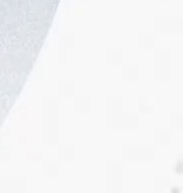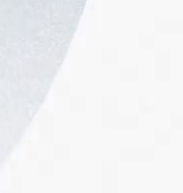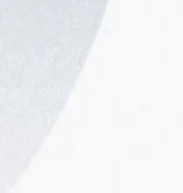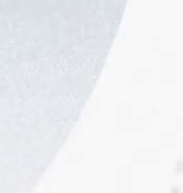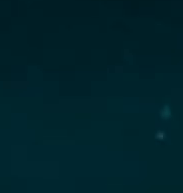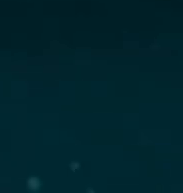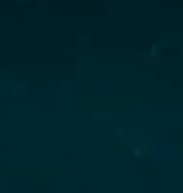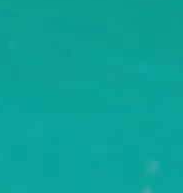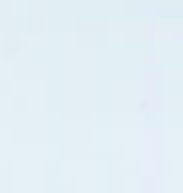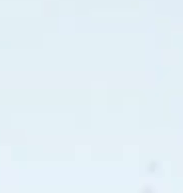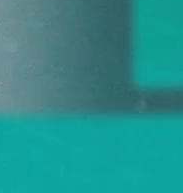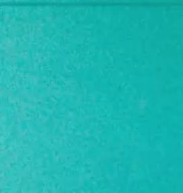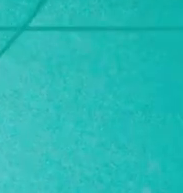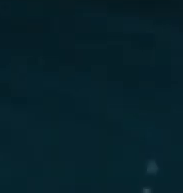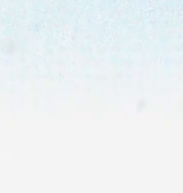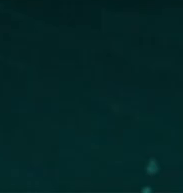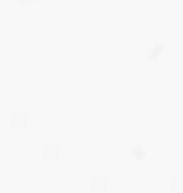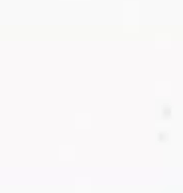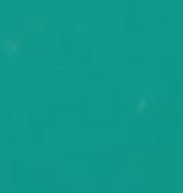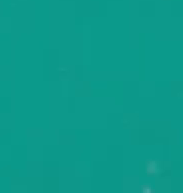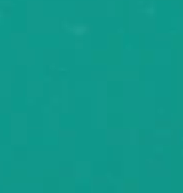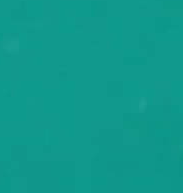daí.